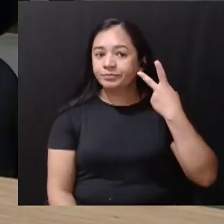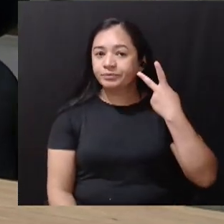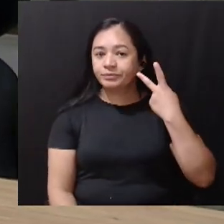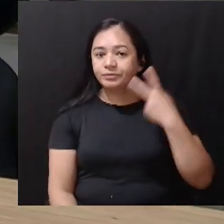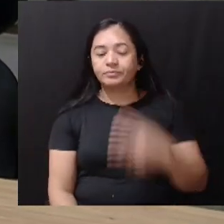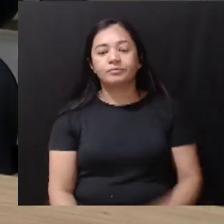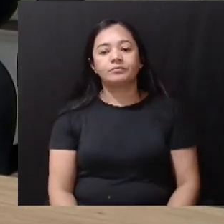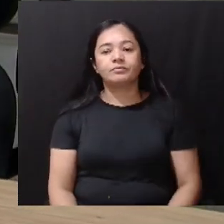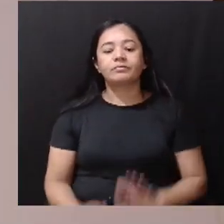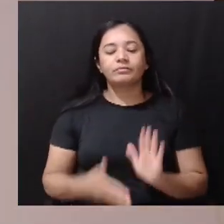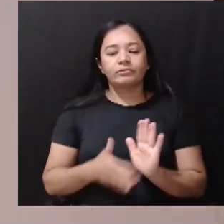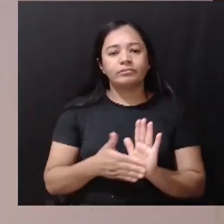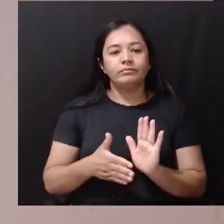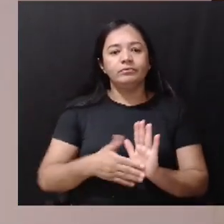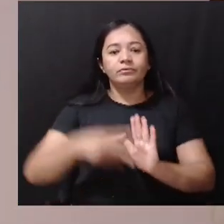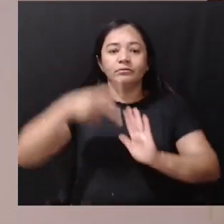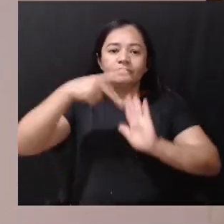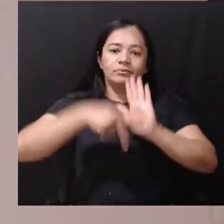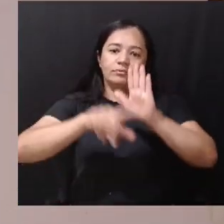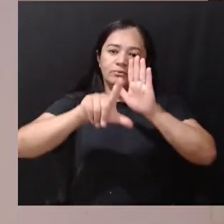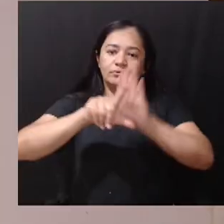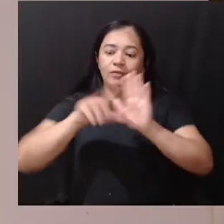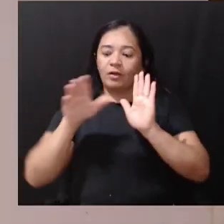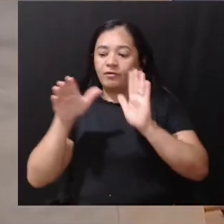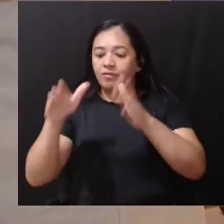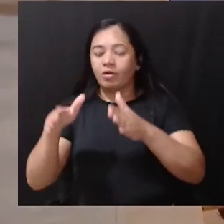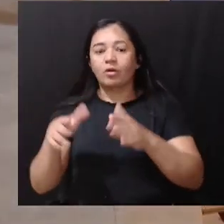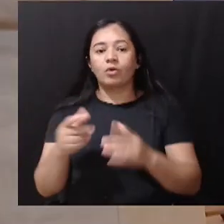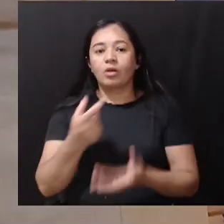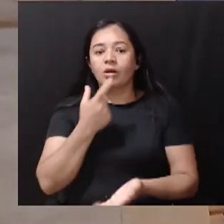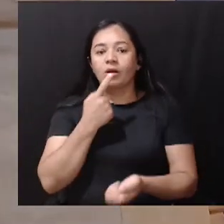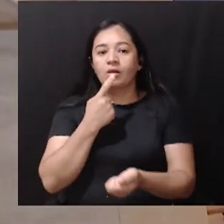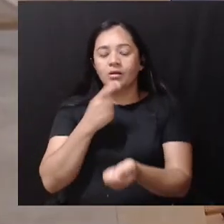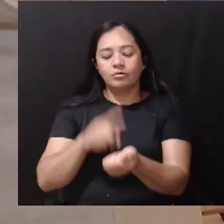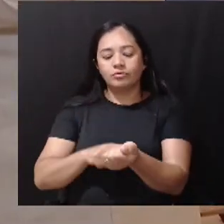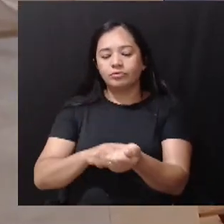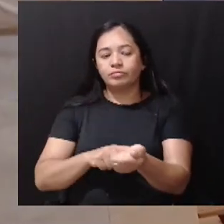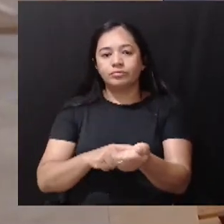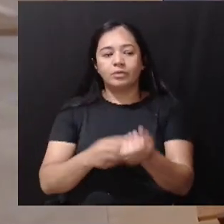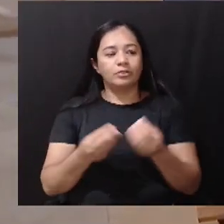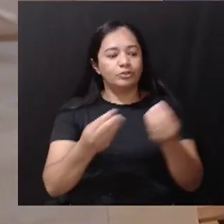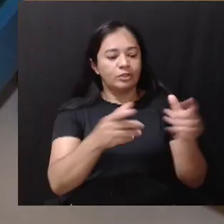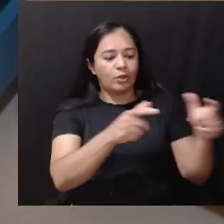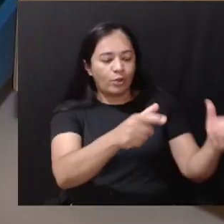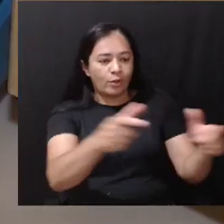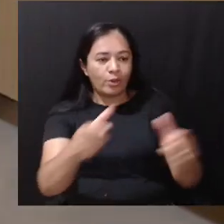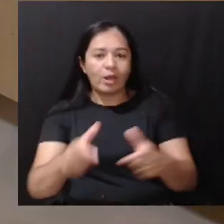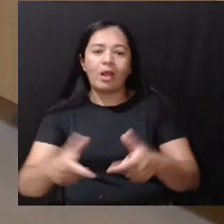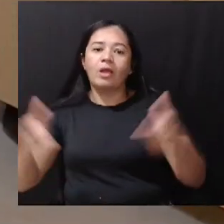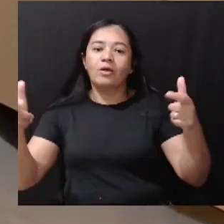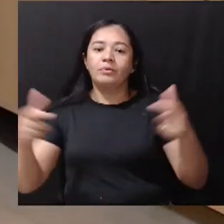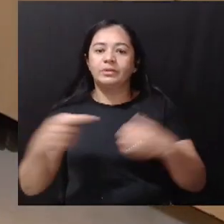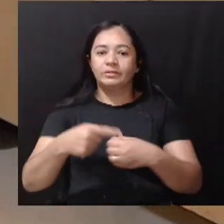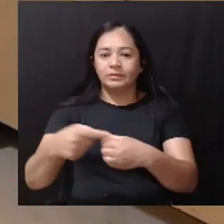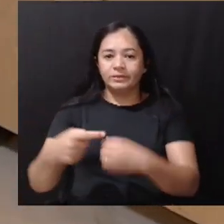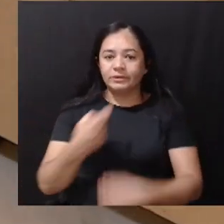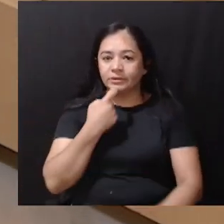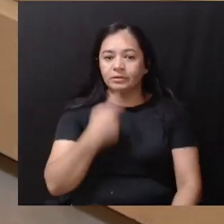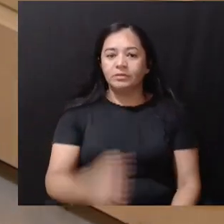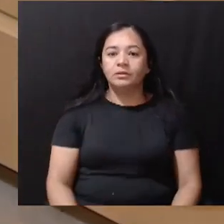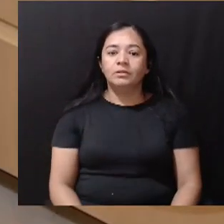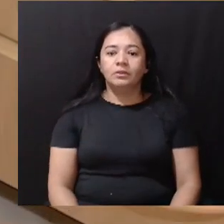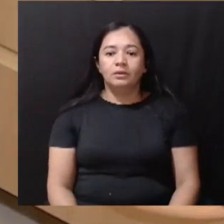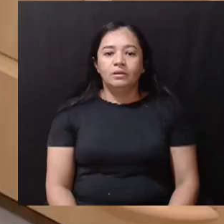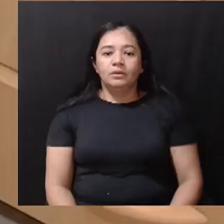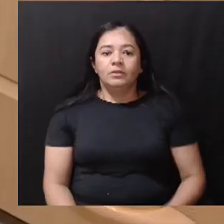propõe projeto de lei que visa aumentar os pontos de doações de sangue pela cidade de Campinas, para que aumente